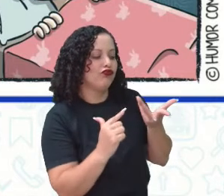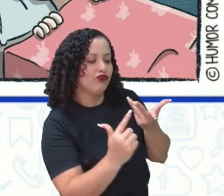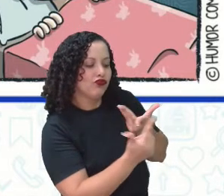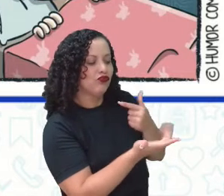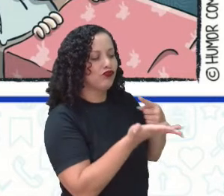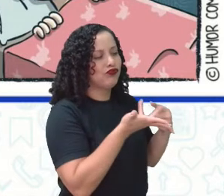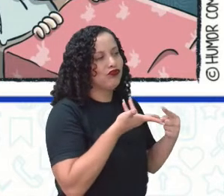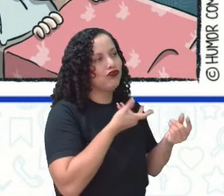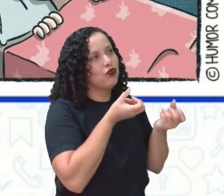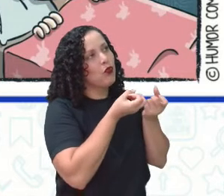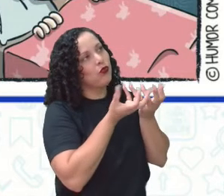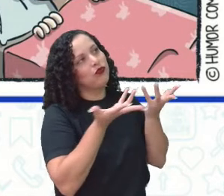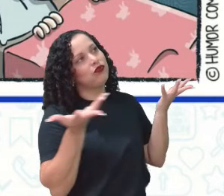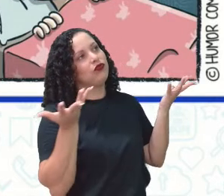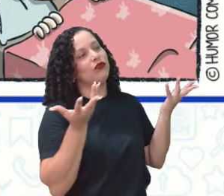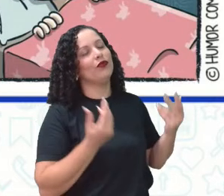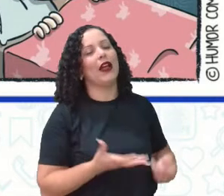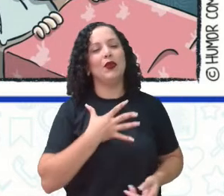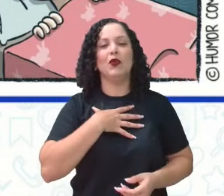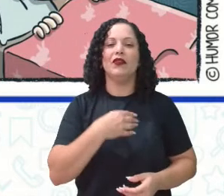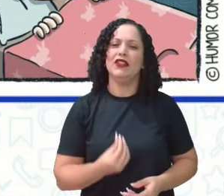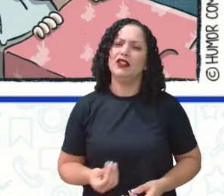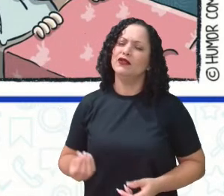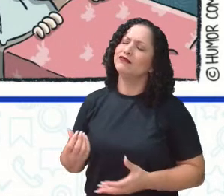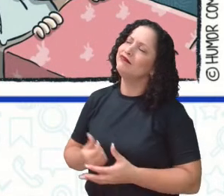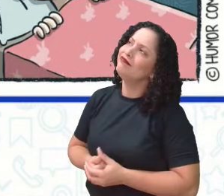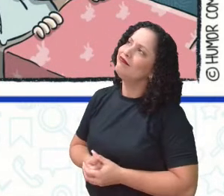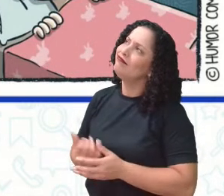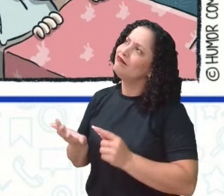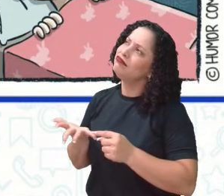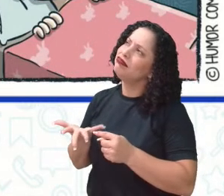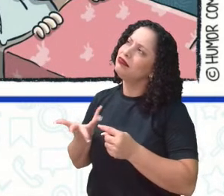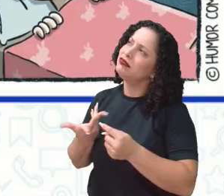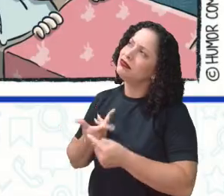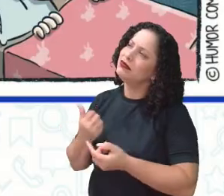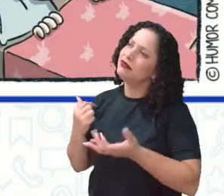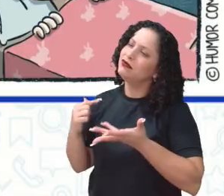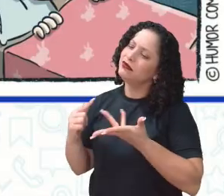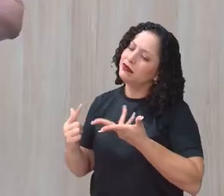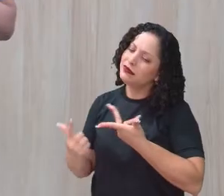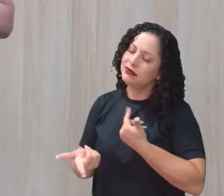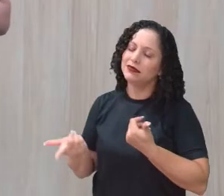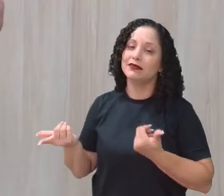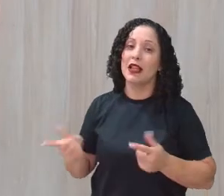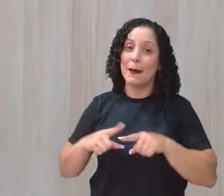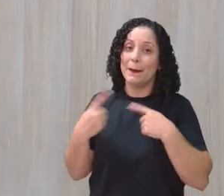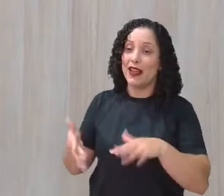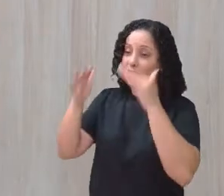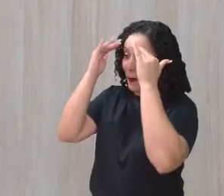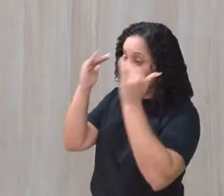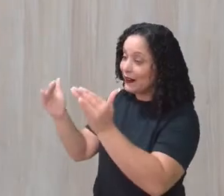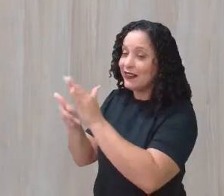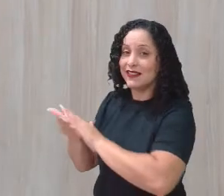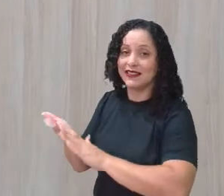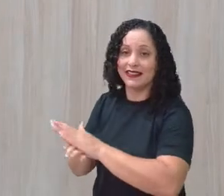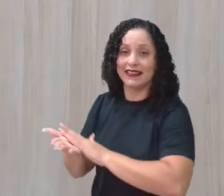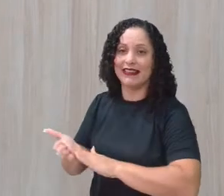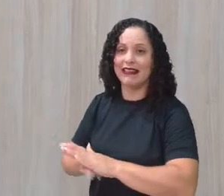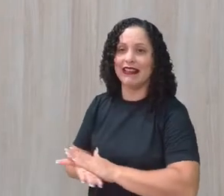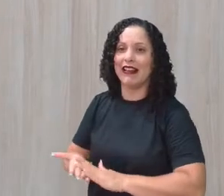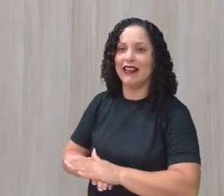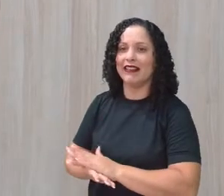ajuda. E aí ele fica lá, né? Só que ele não obedece a mãe, né? Porque a gente que é filho, às vezes, a gente não gosta muito de obedecer não, né? E aí ele